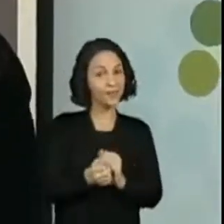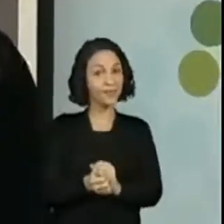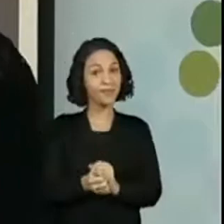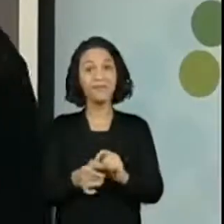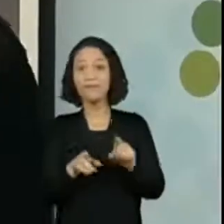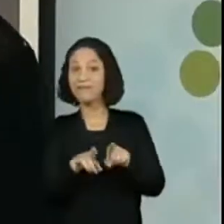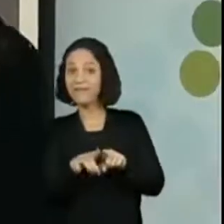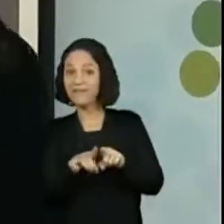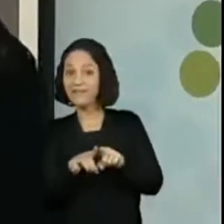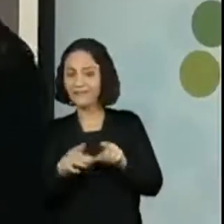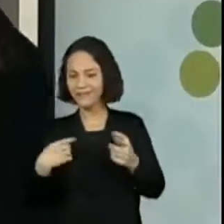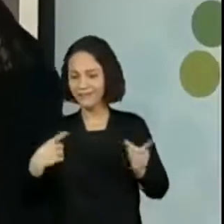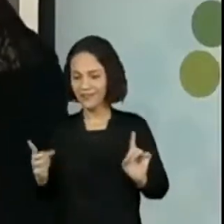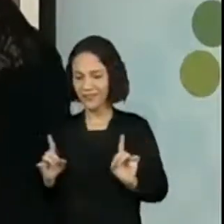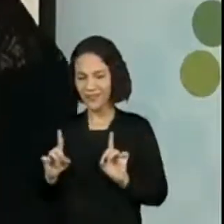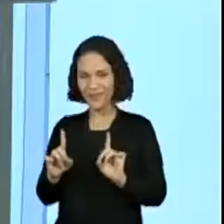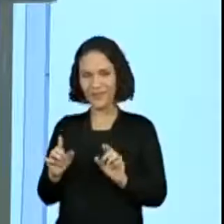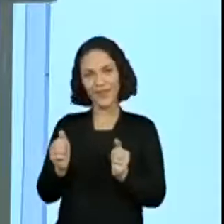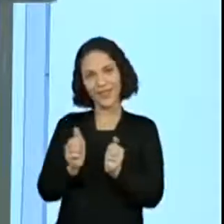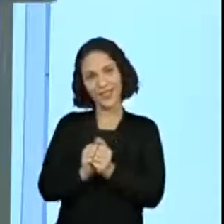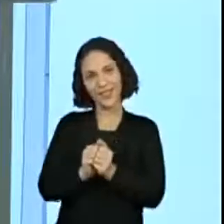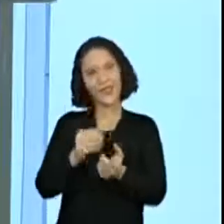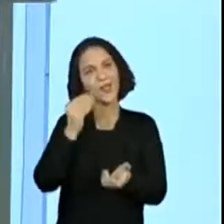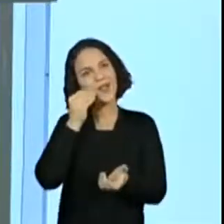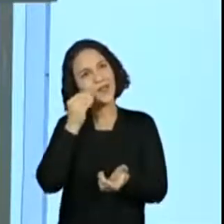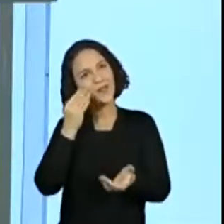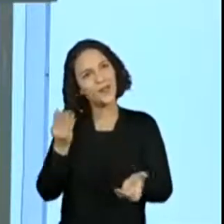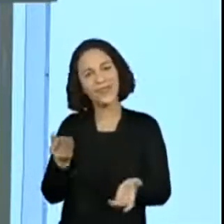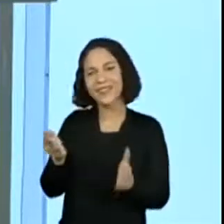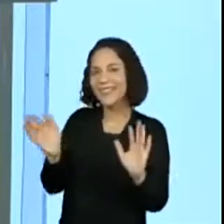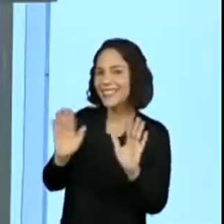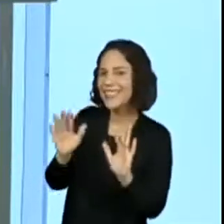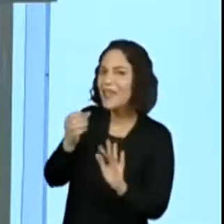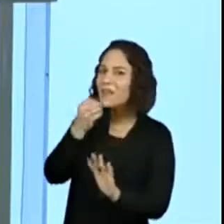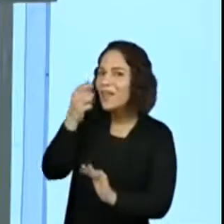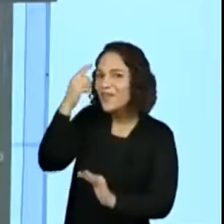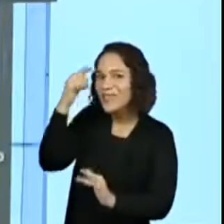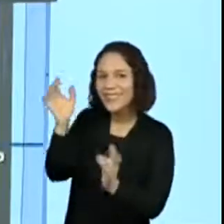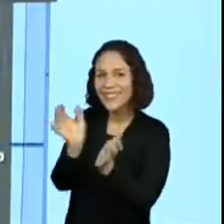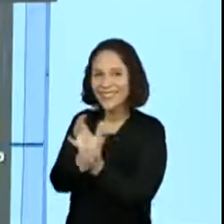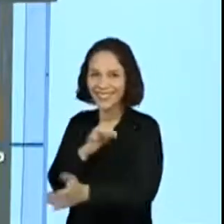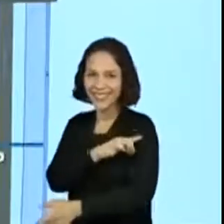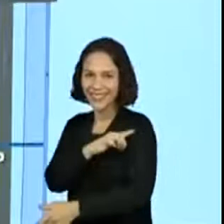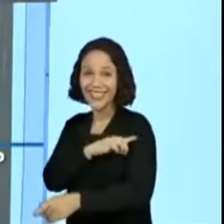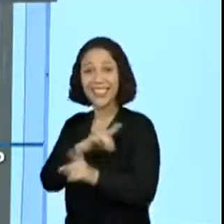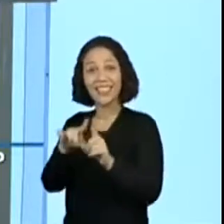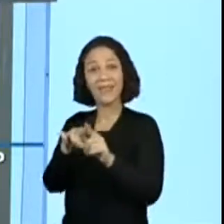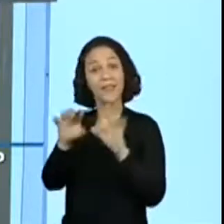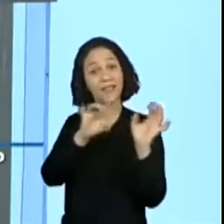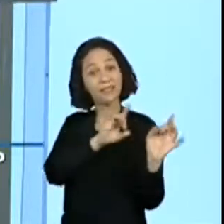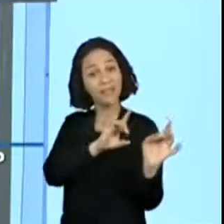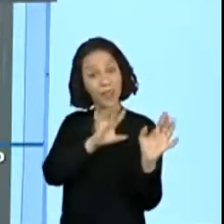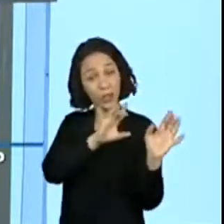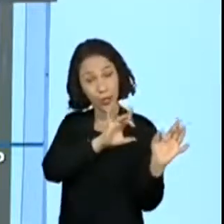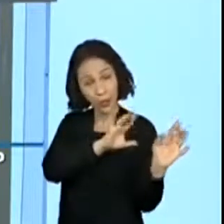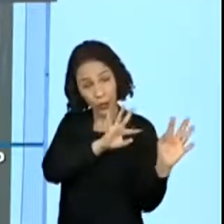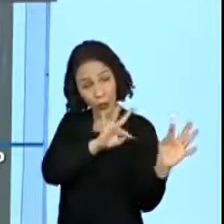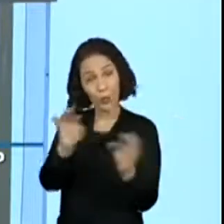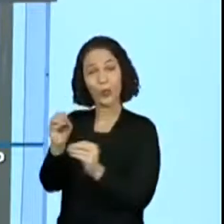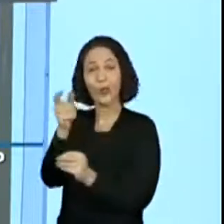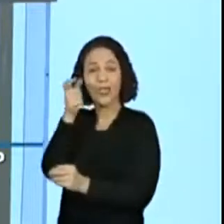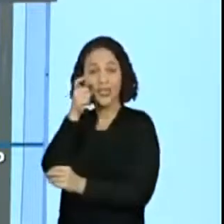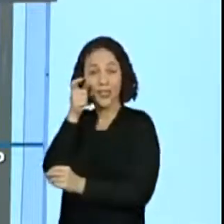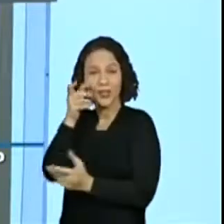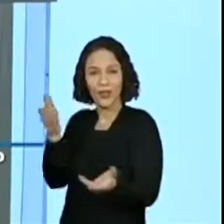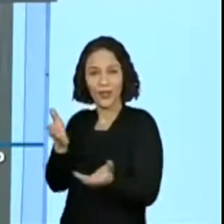aqui comigo, novamente, claro, quem? Bom dia, primeiro ano. Bom dia a todos vocês que estão nos assistindo. Eu sou a